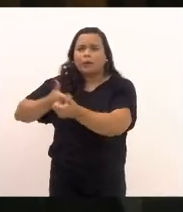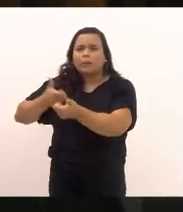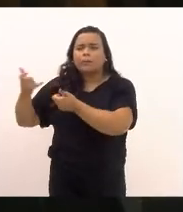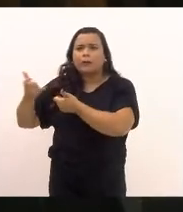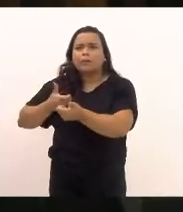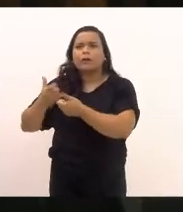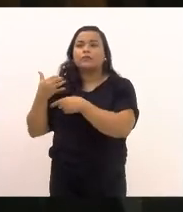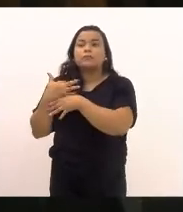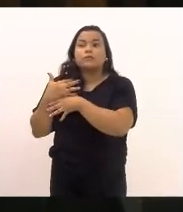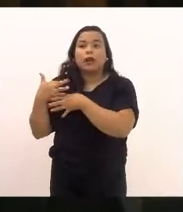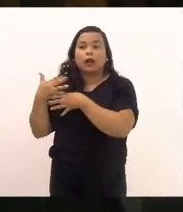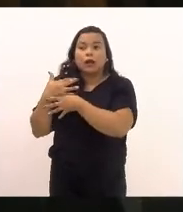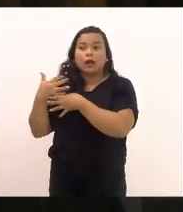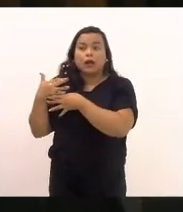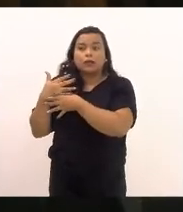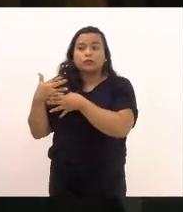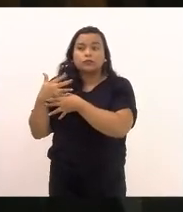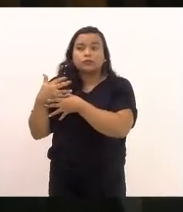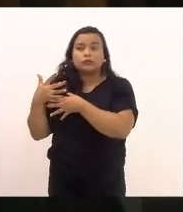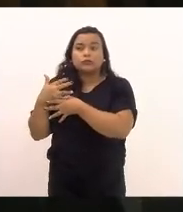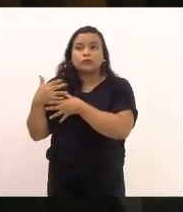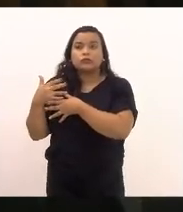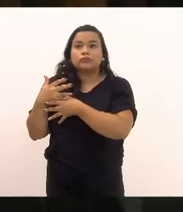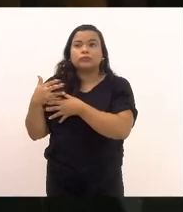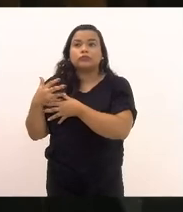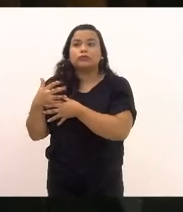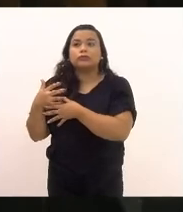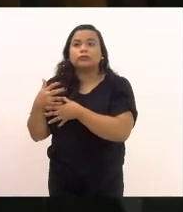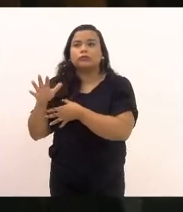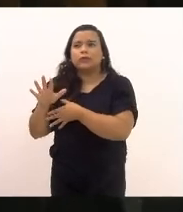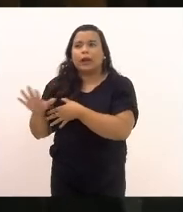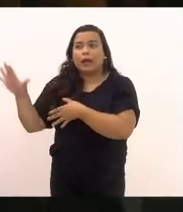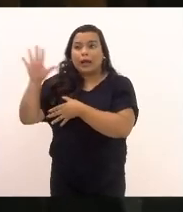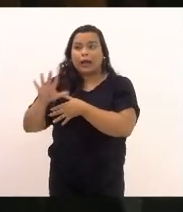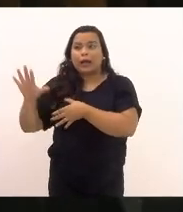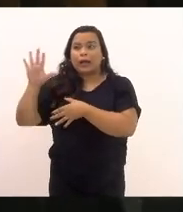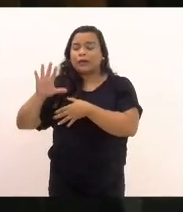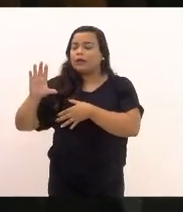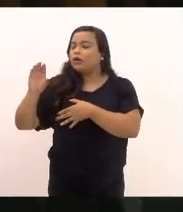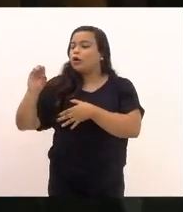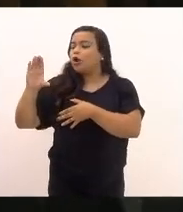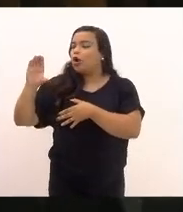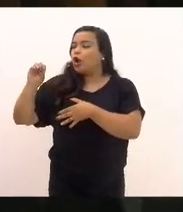de uma cidade da Costa Verde do nosso estado.